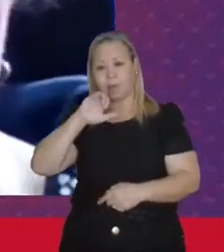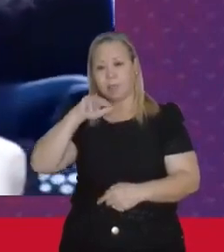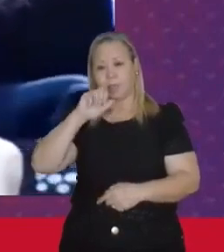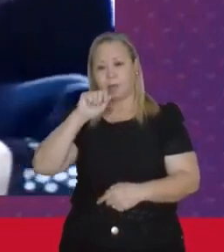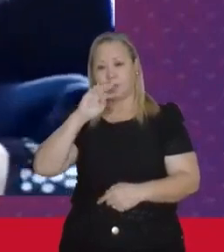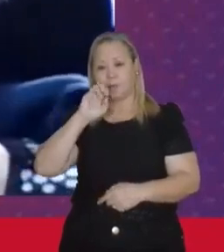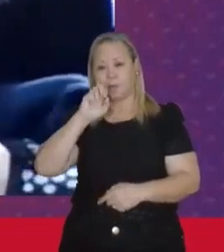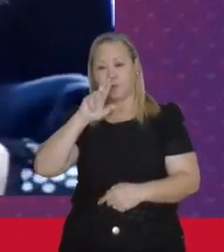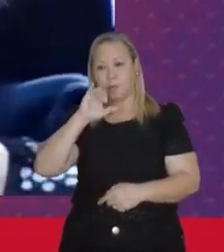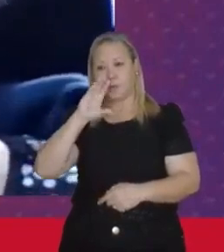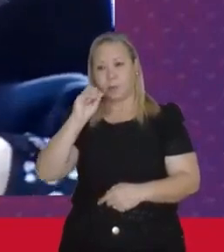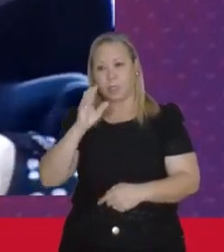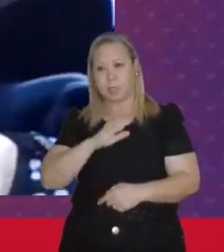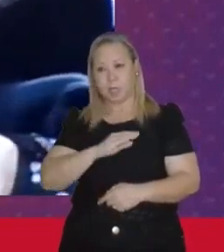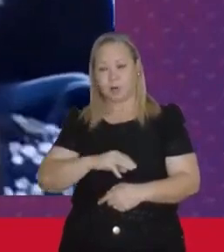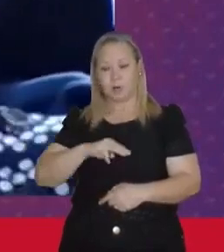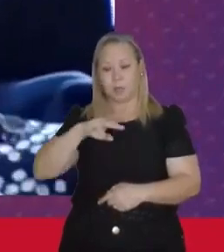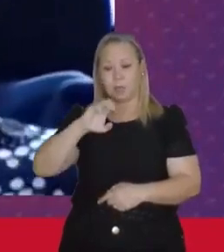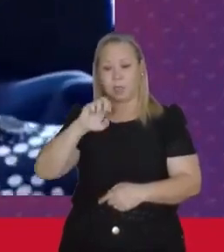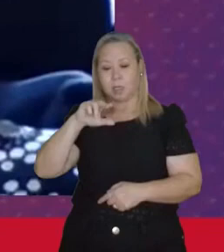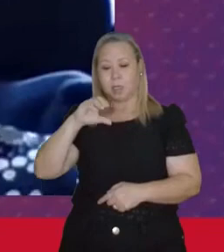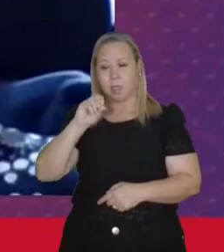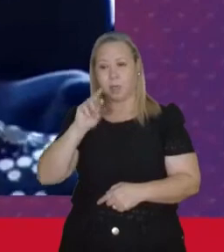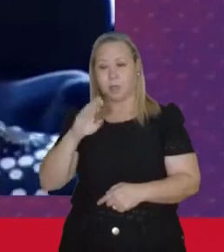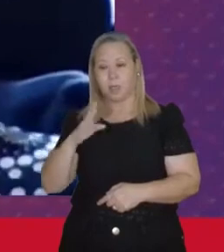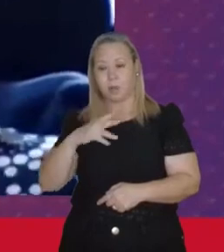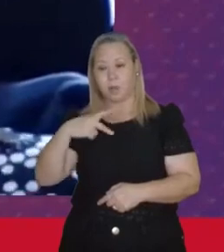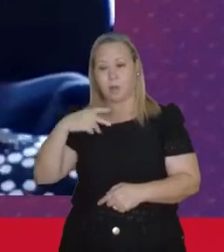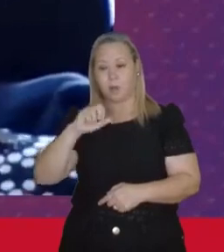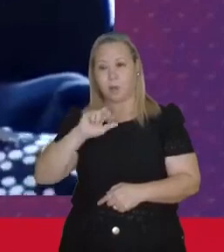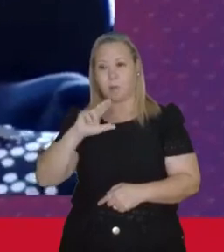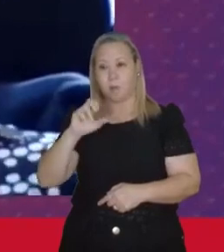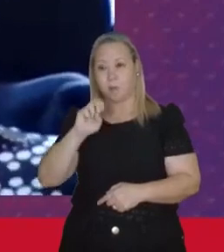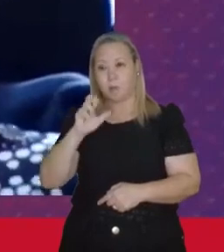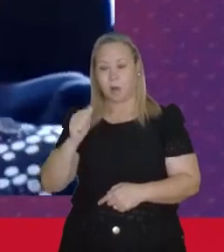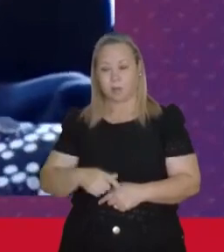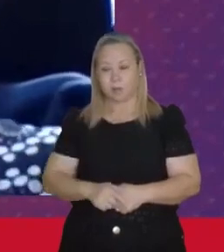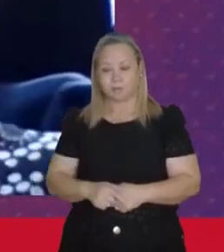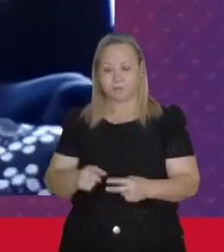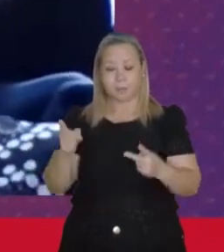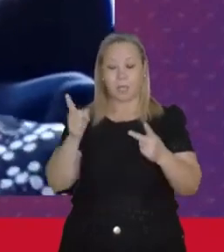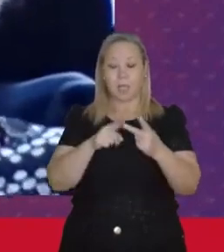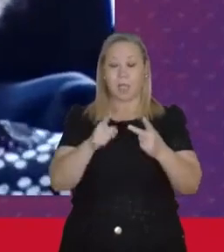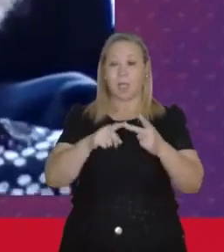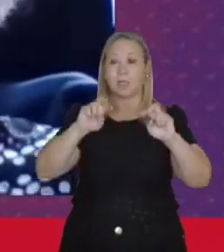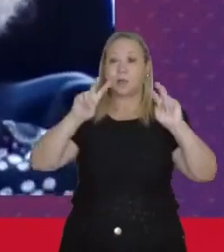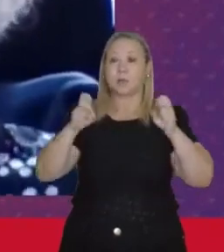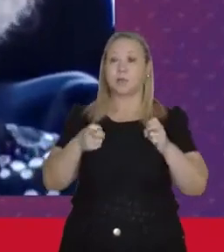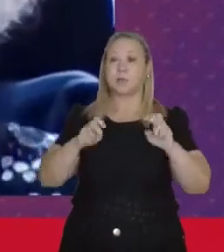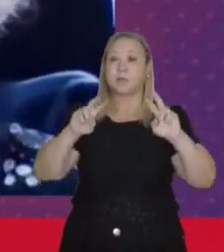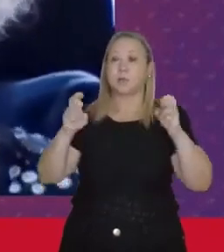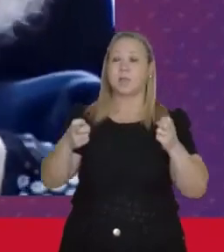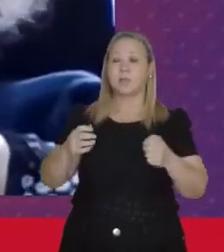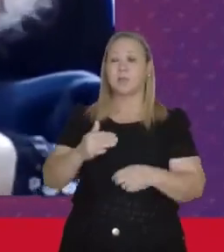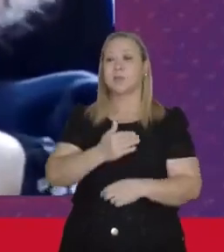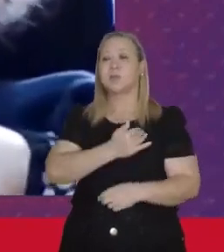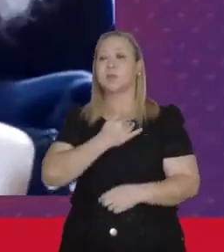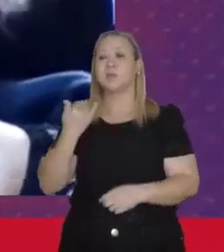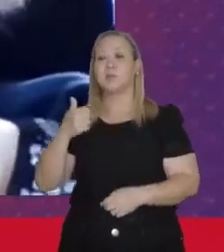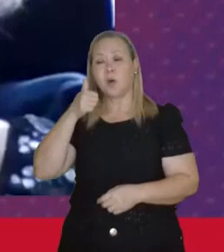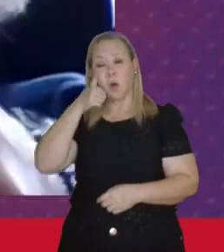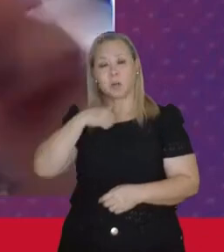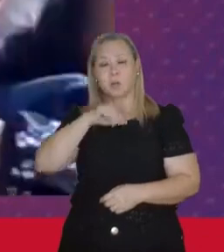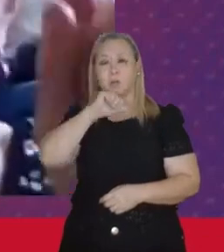Essa é a primeira questão. A segunda questão são as questões de mortes